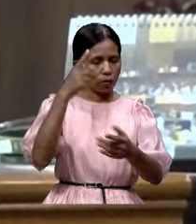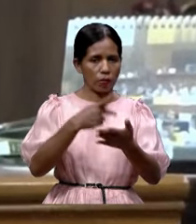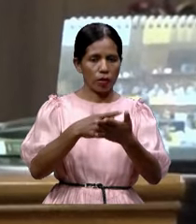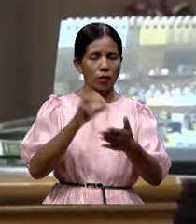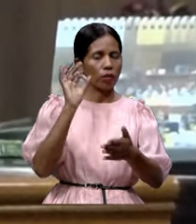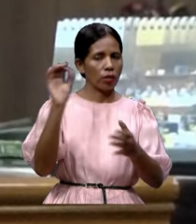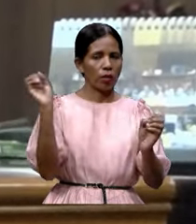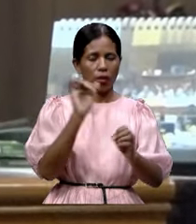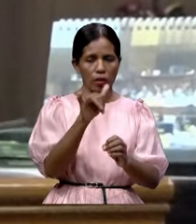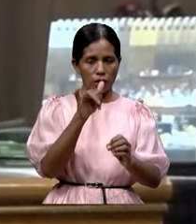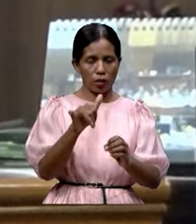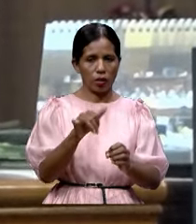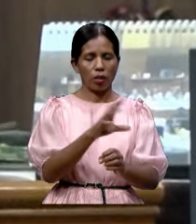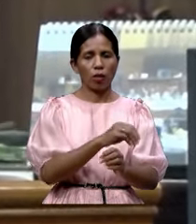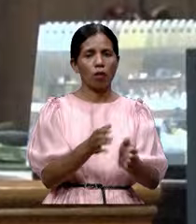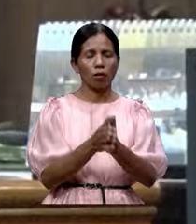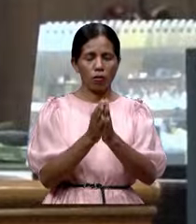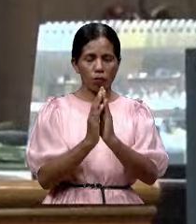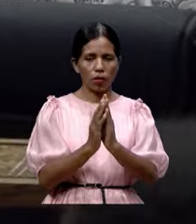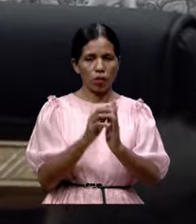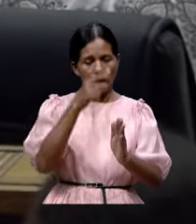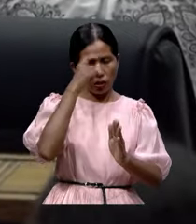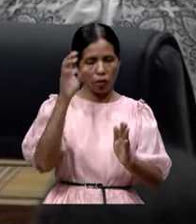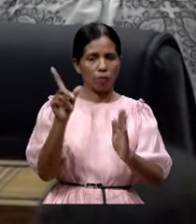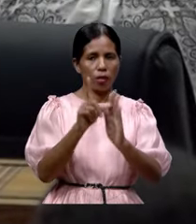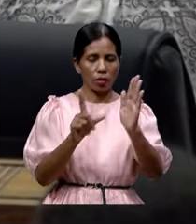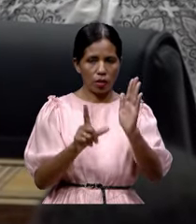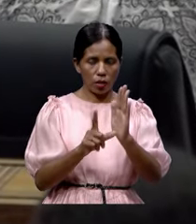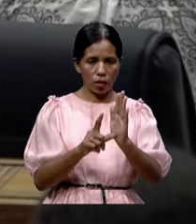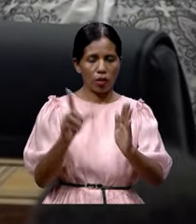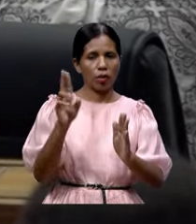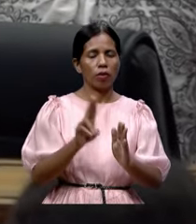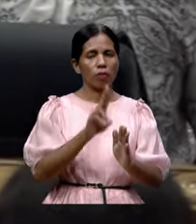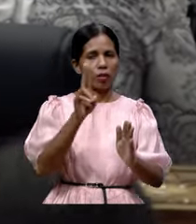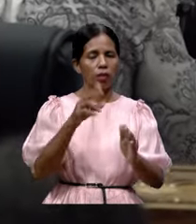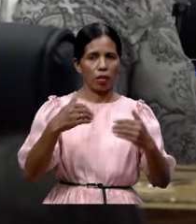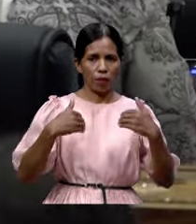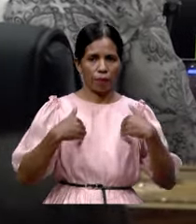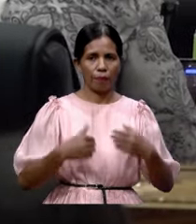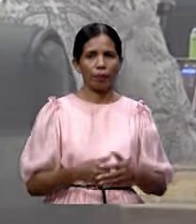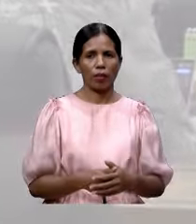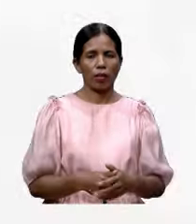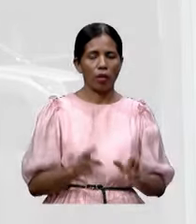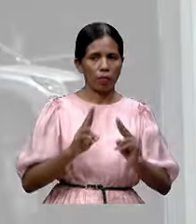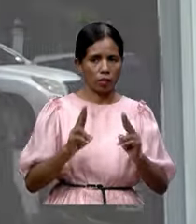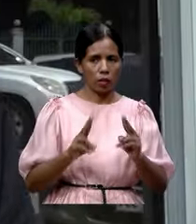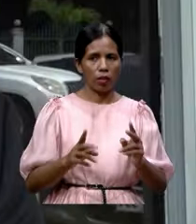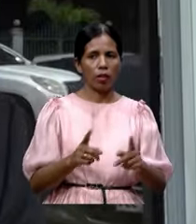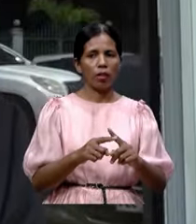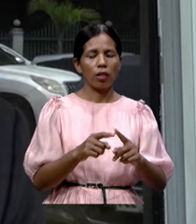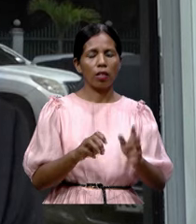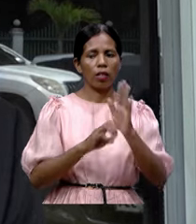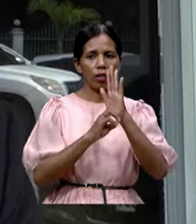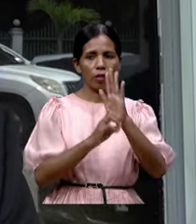la concorda o pedido urgência refere também lei base ensino superior e a ona. A emergência né bate bem que la lais por exemplo